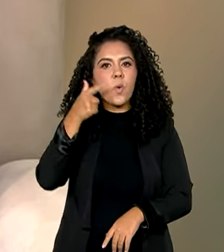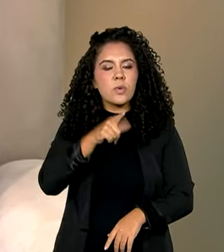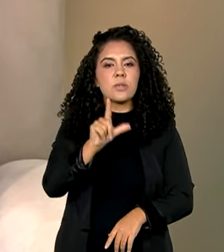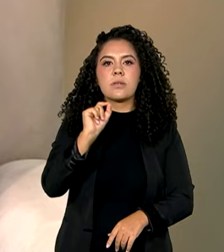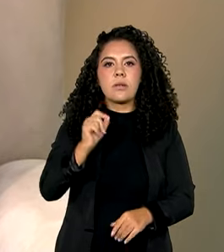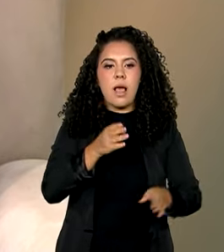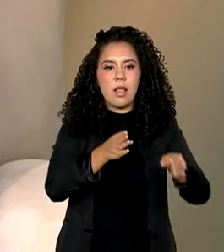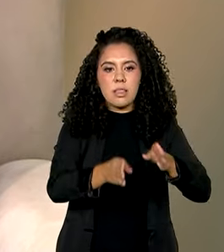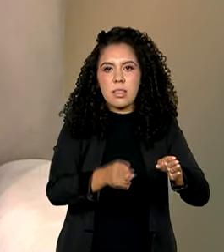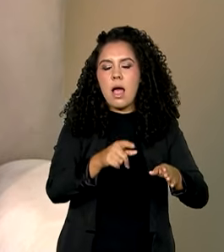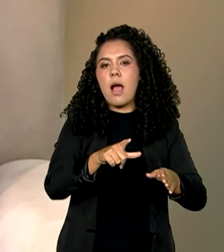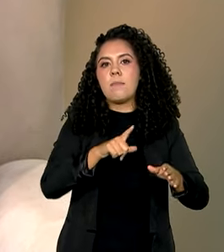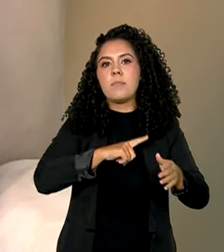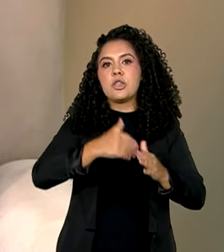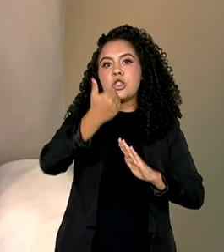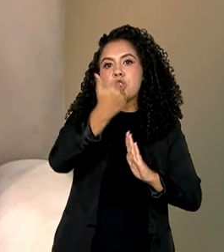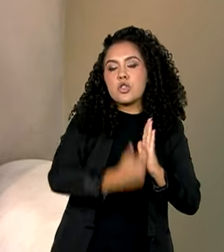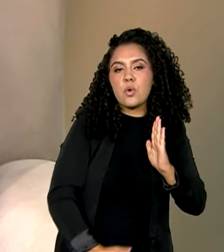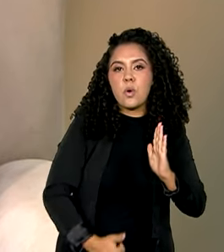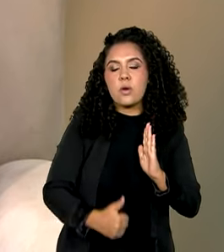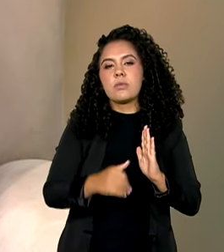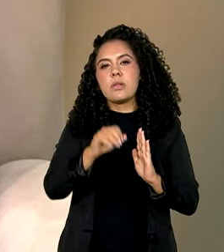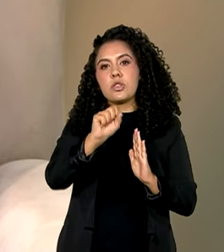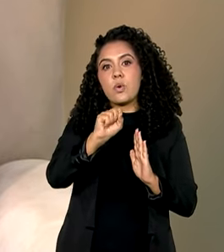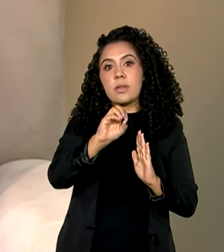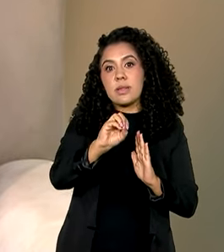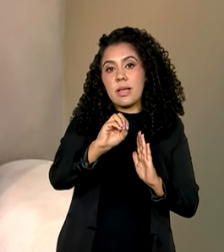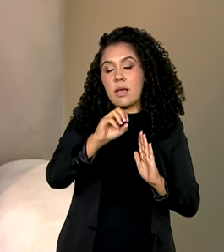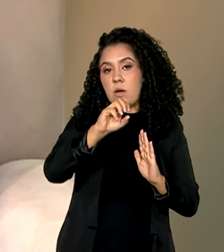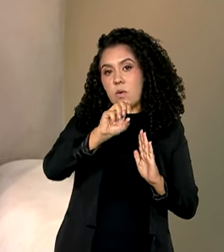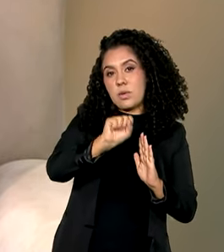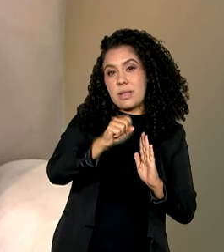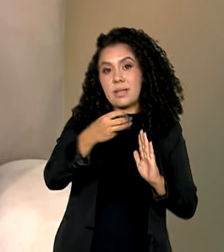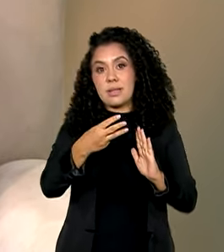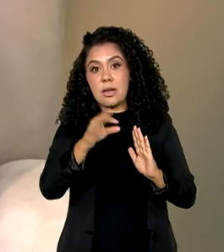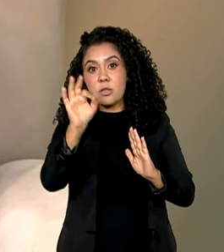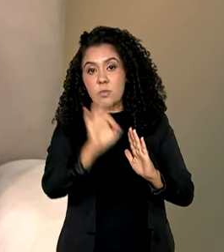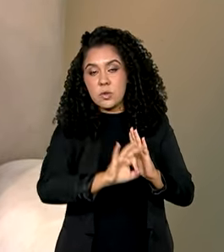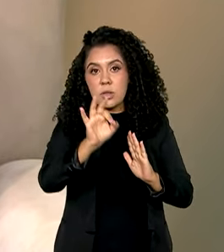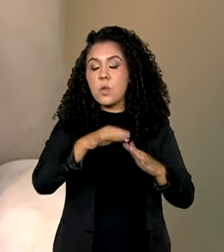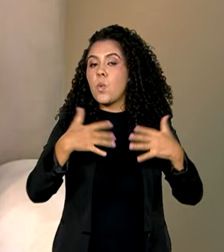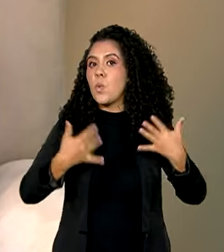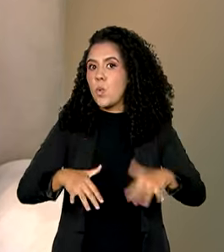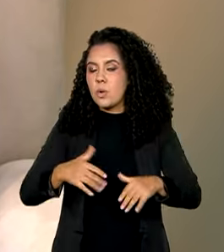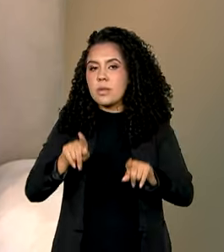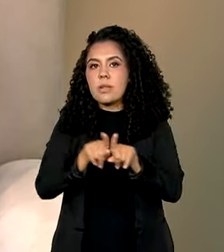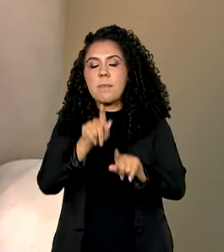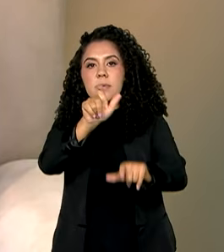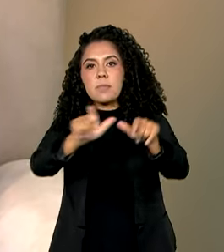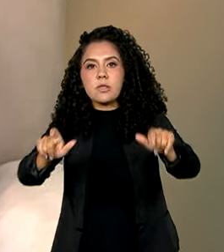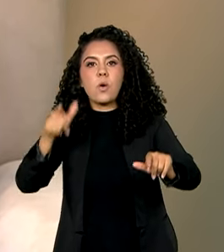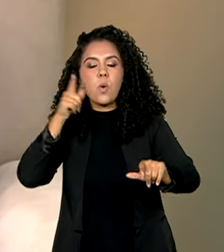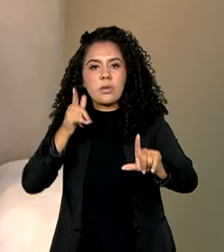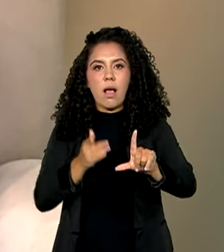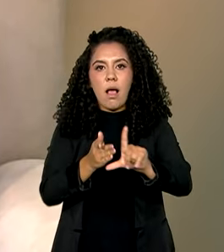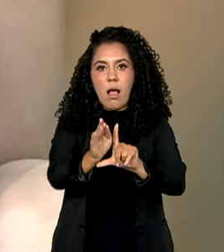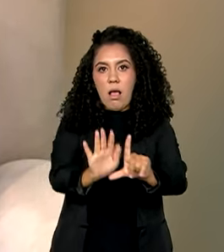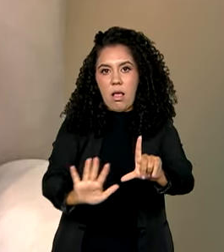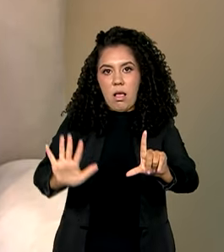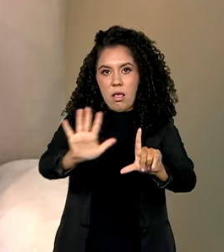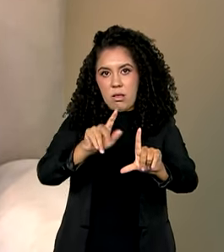né, descontos médios de 83%, é um valor muito expressivo. E as pessoas que acessam a plataforma do programa